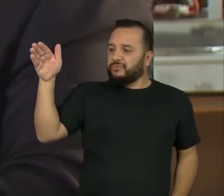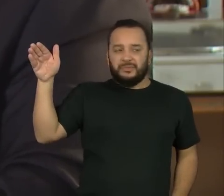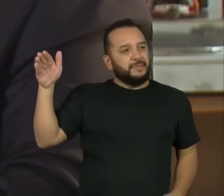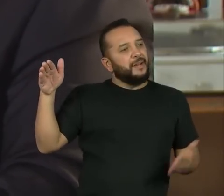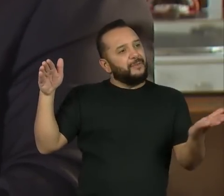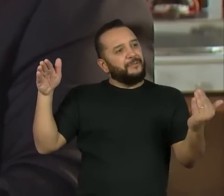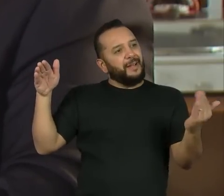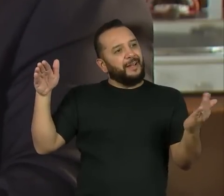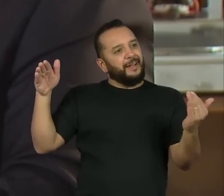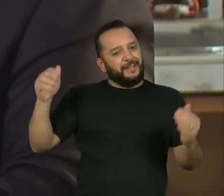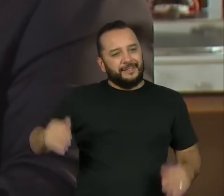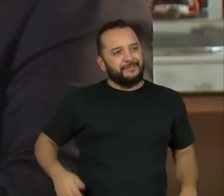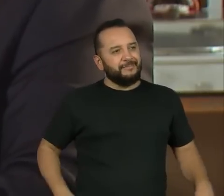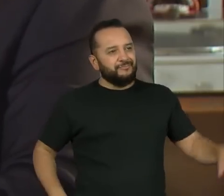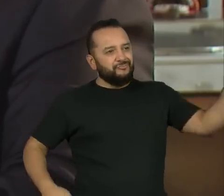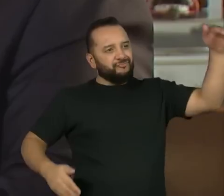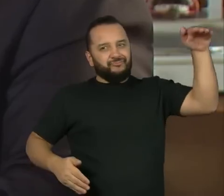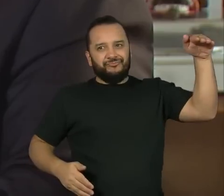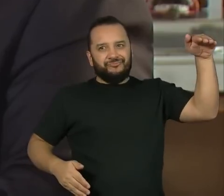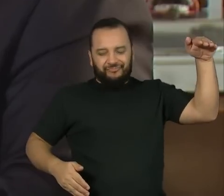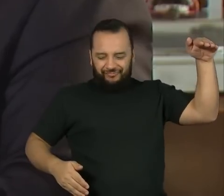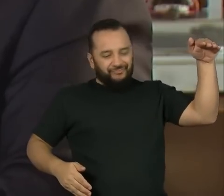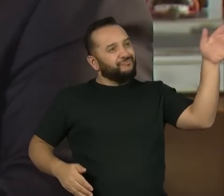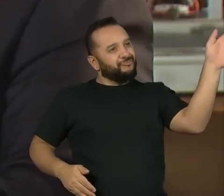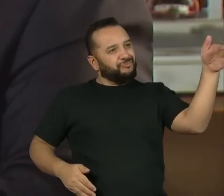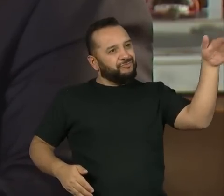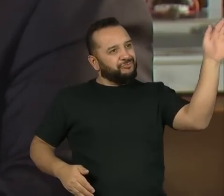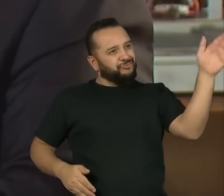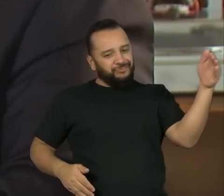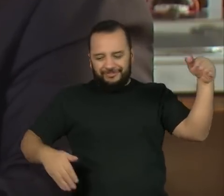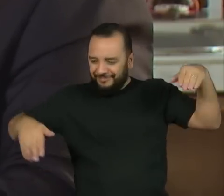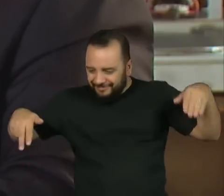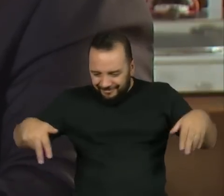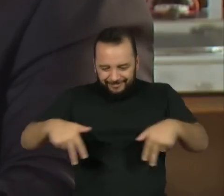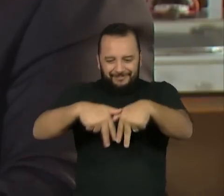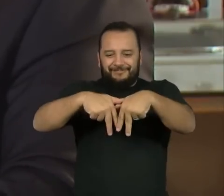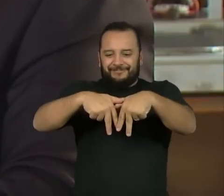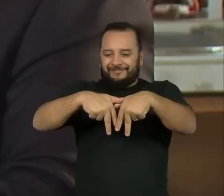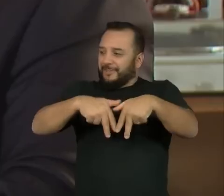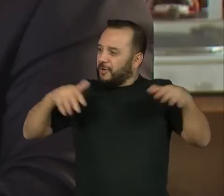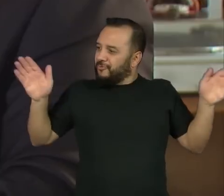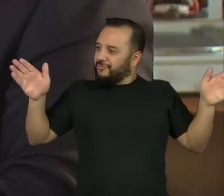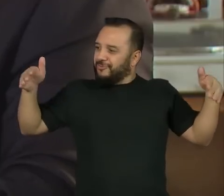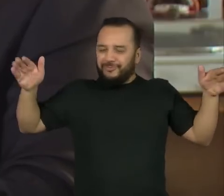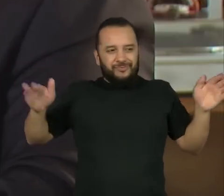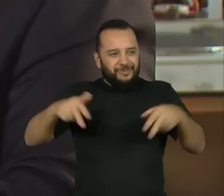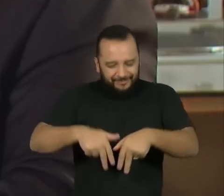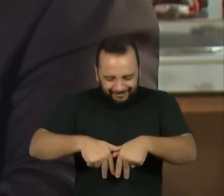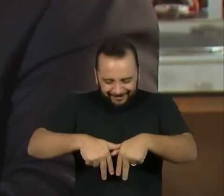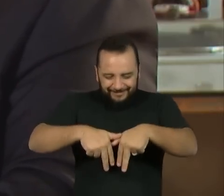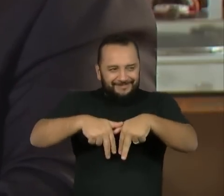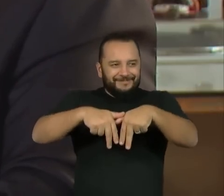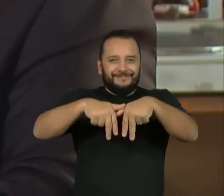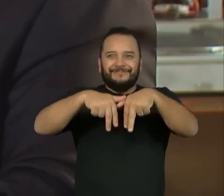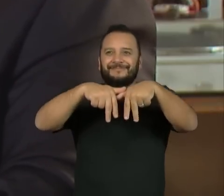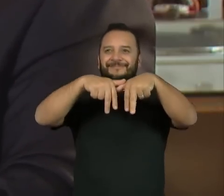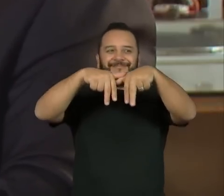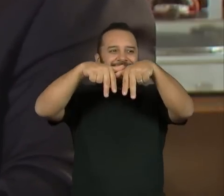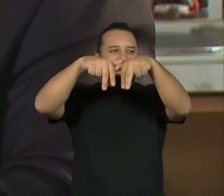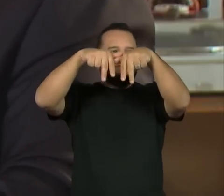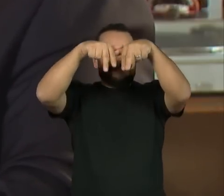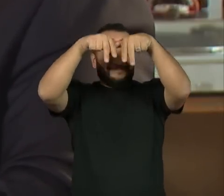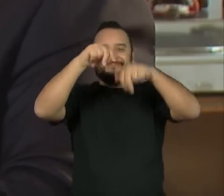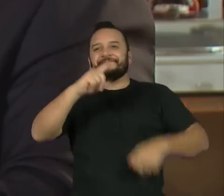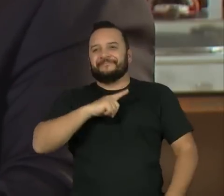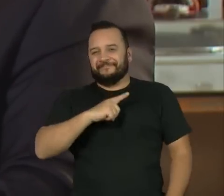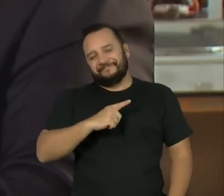é ter clareza disso e poder voar mais longe, né? Mais alegres, mais capazes e, ao